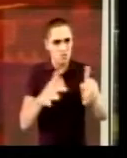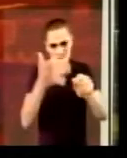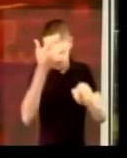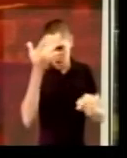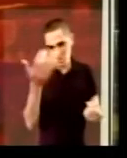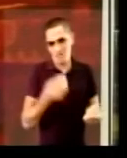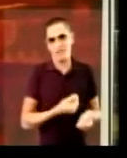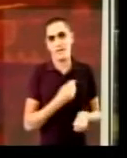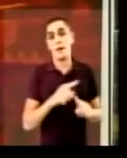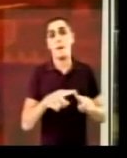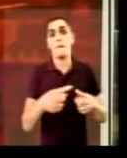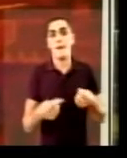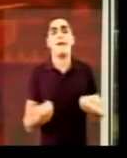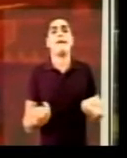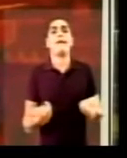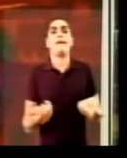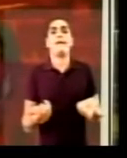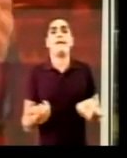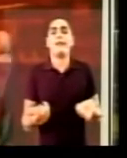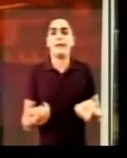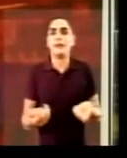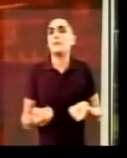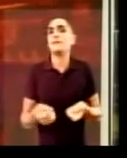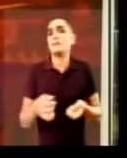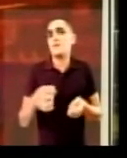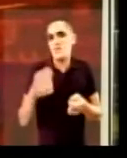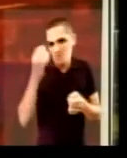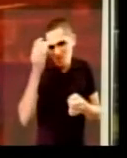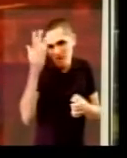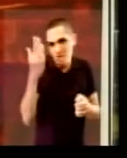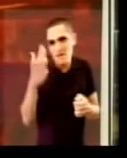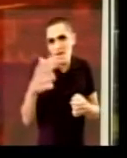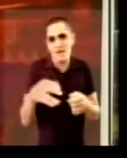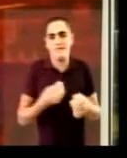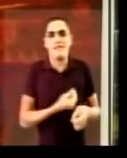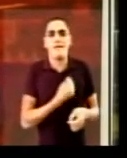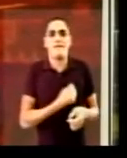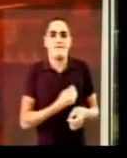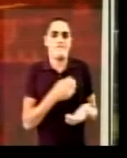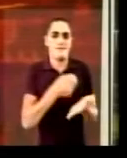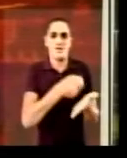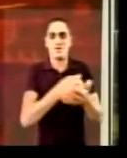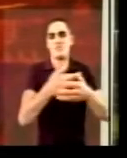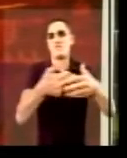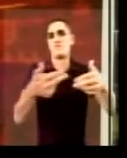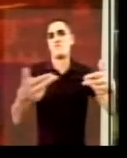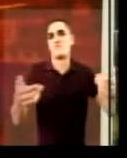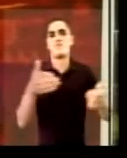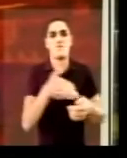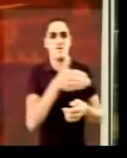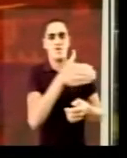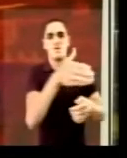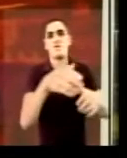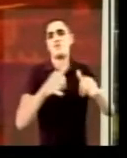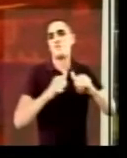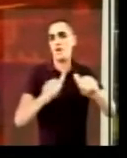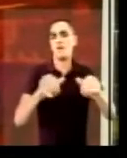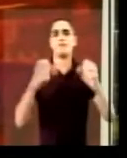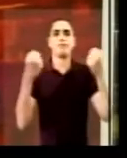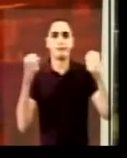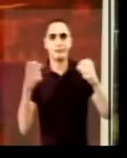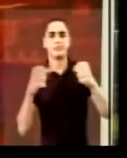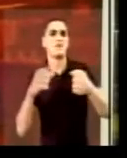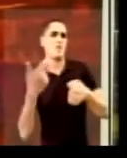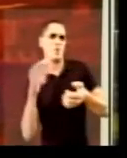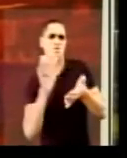Que ficou mais fácil a vida deles de fazer compra, que ficou mais fácil de fazer um monte de outras atividades,